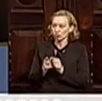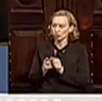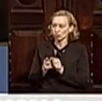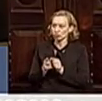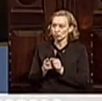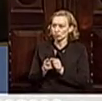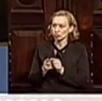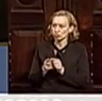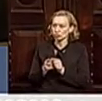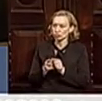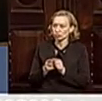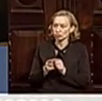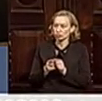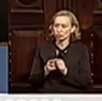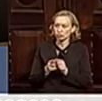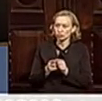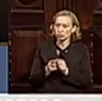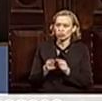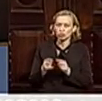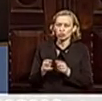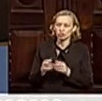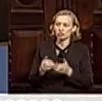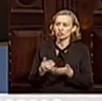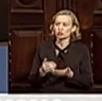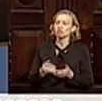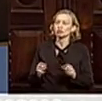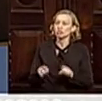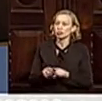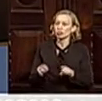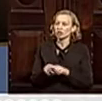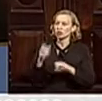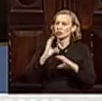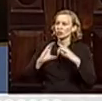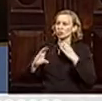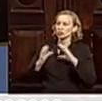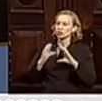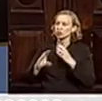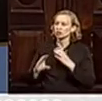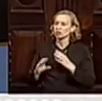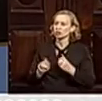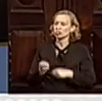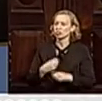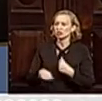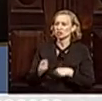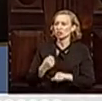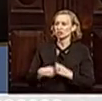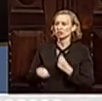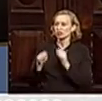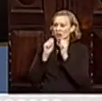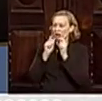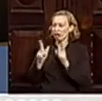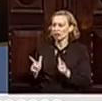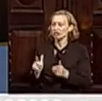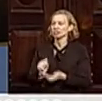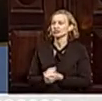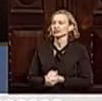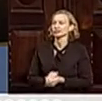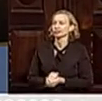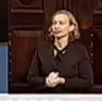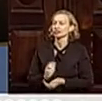a realização do evento. Comunico ainda que a administração desta casa já adotou os